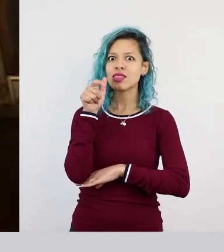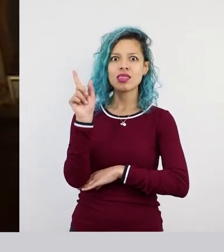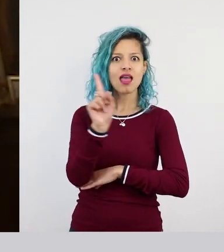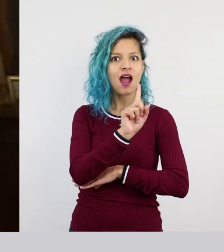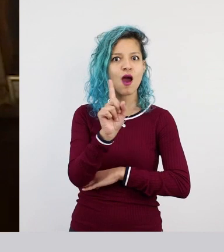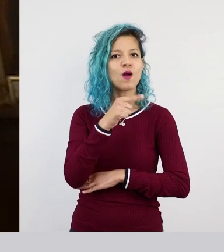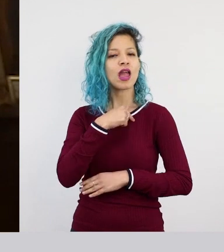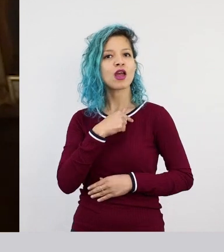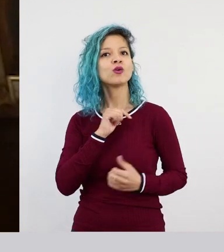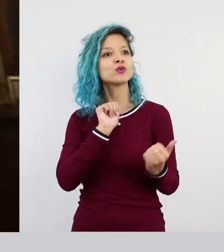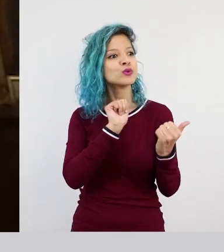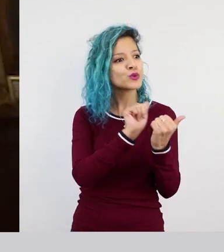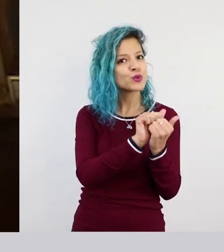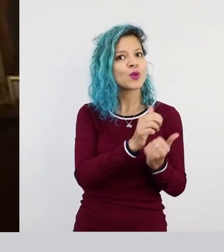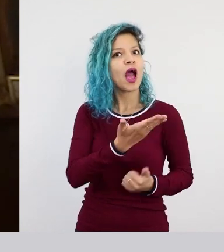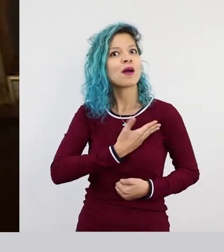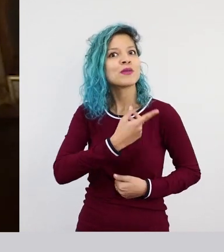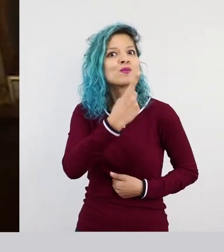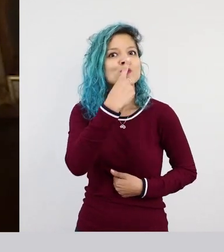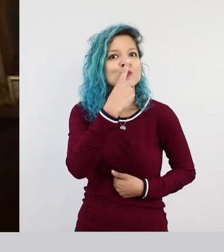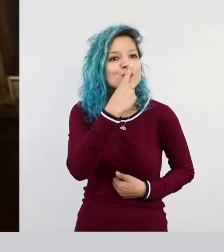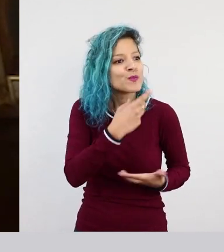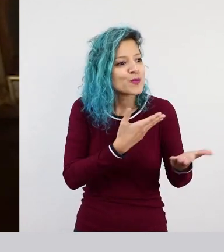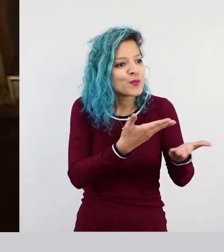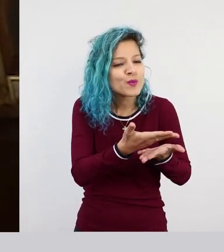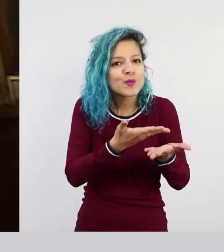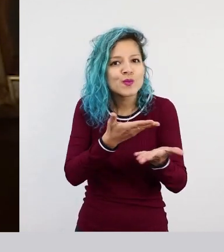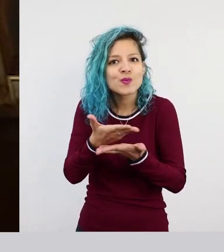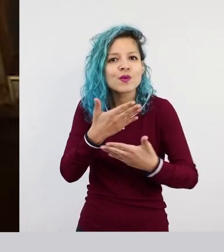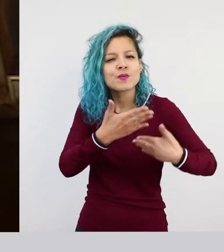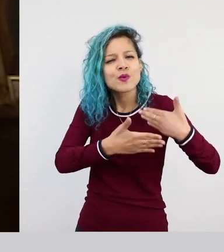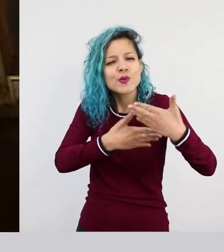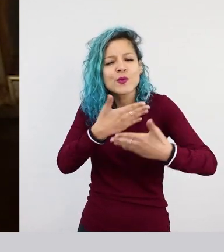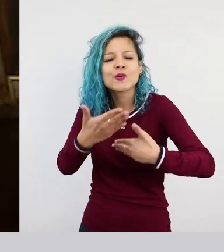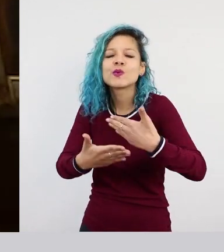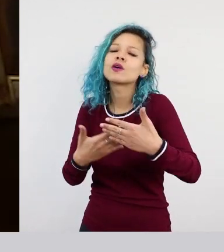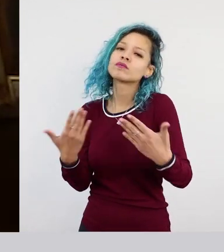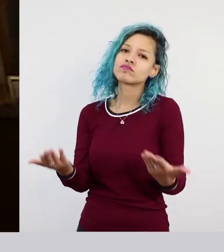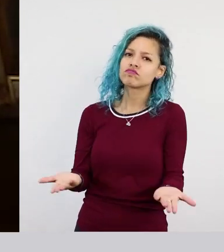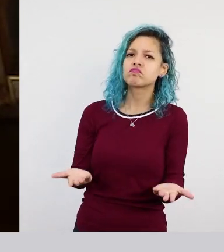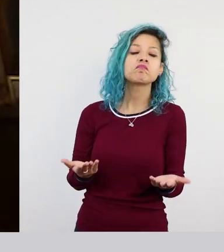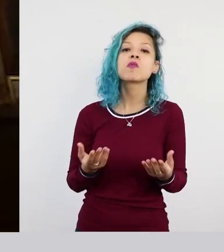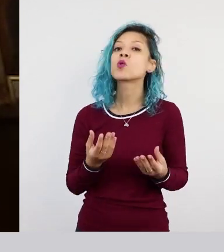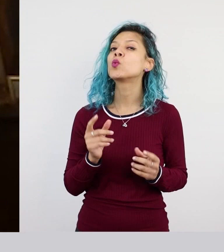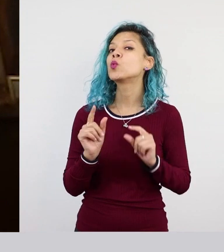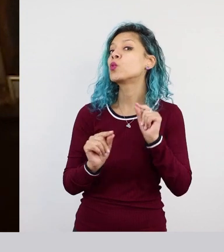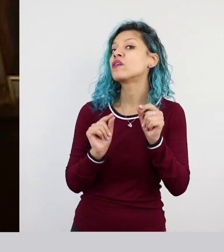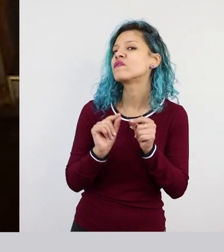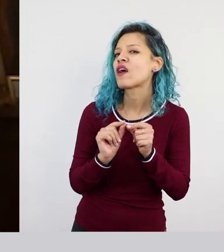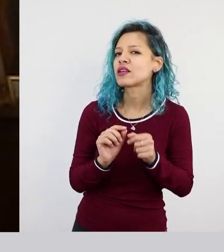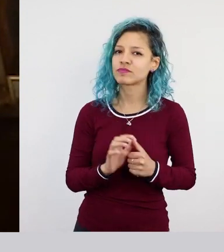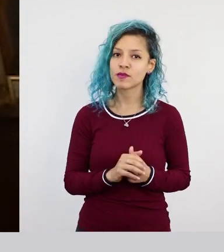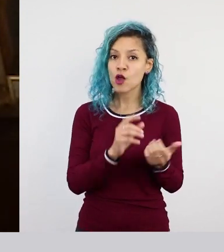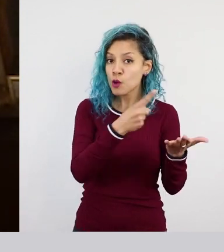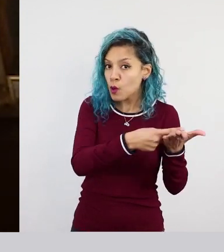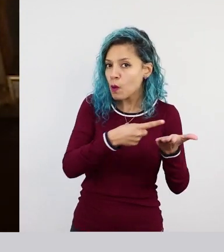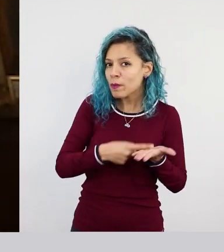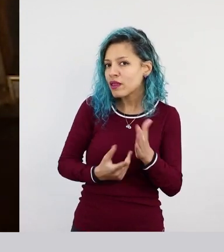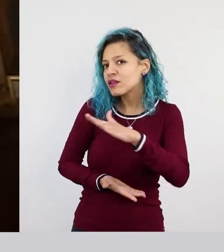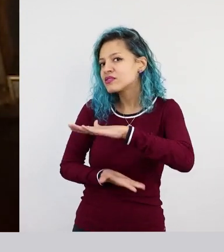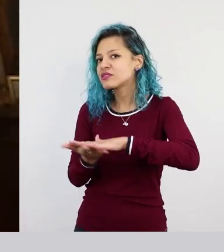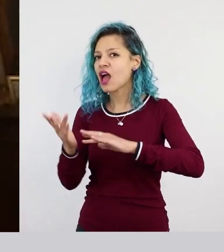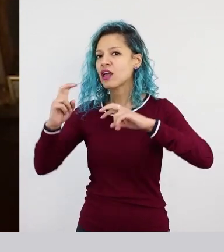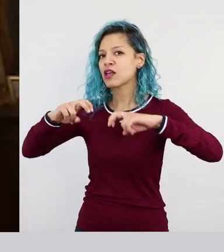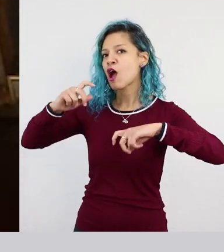me envolver com essas pessoas e ficar amigo dessas pessoas, né? E a gente fazia o quê? A gente saía